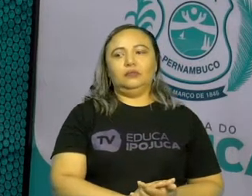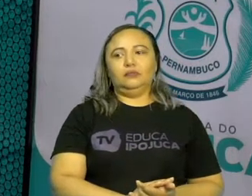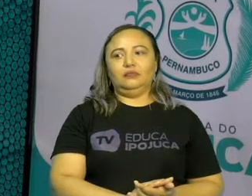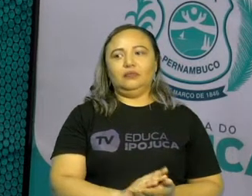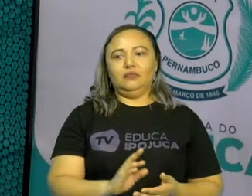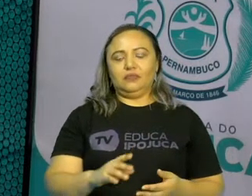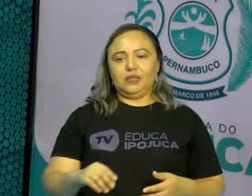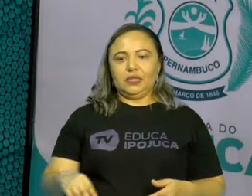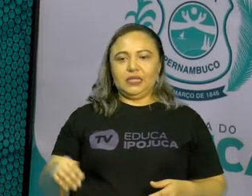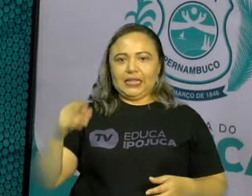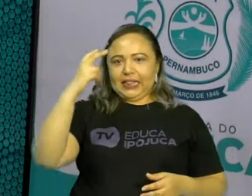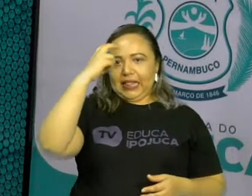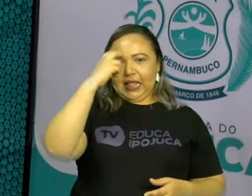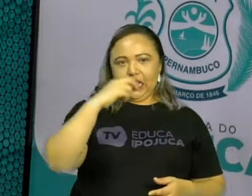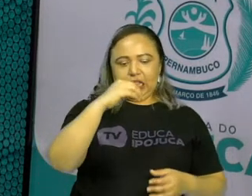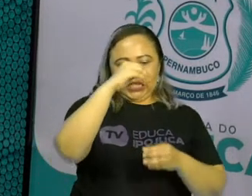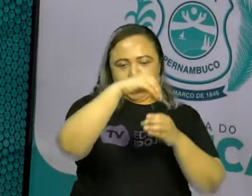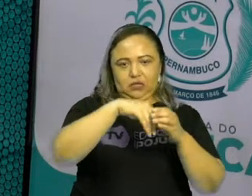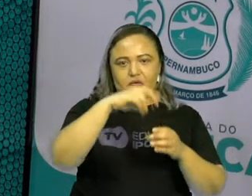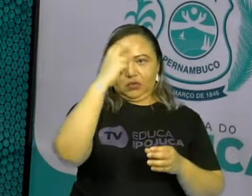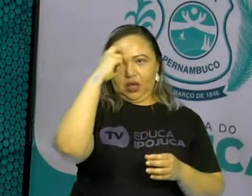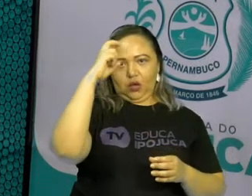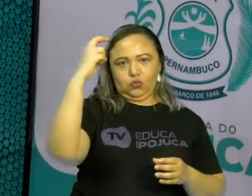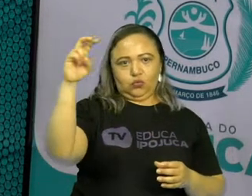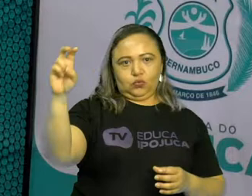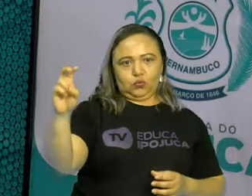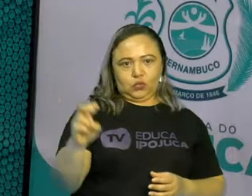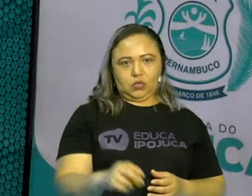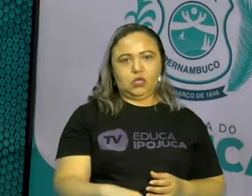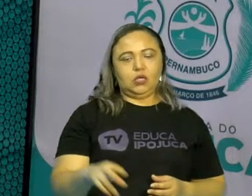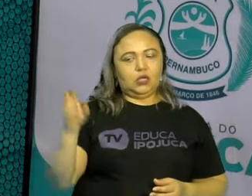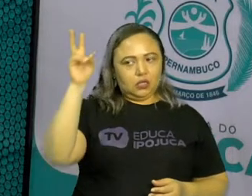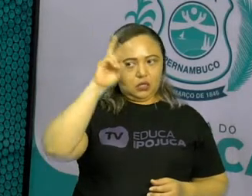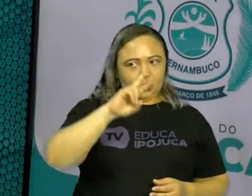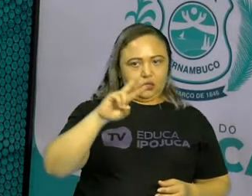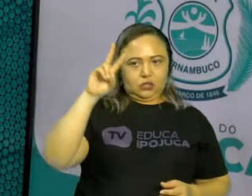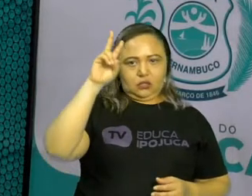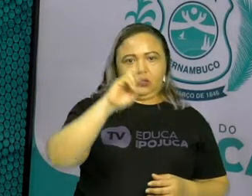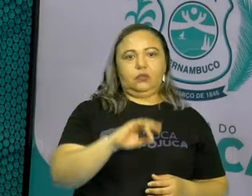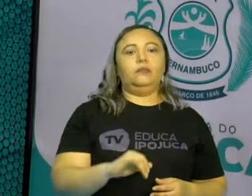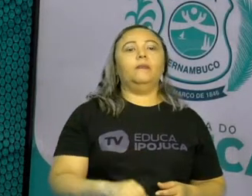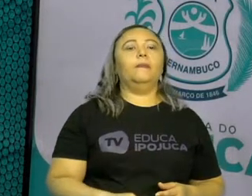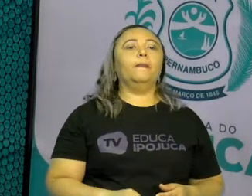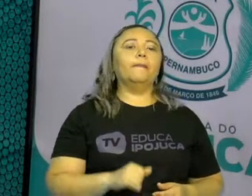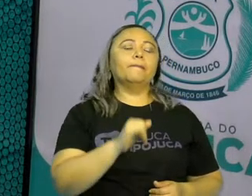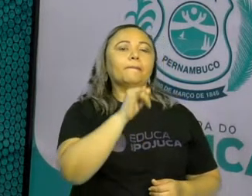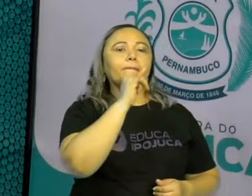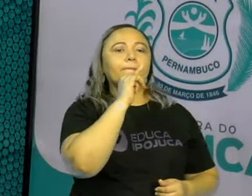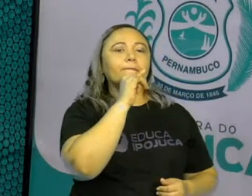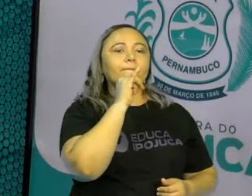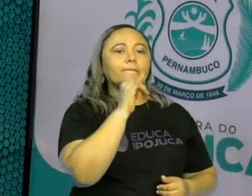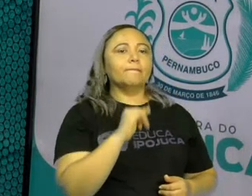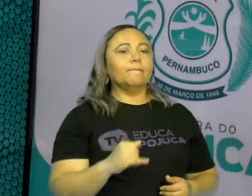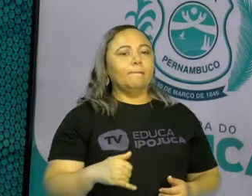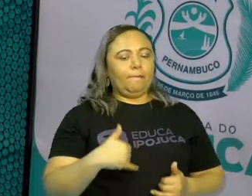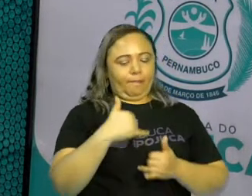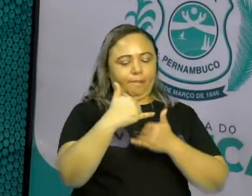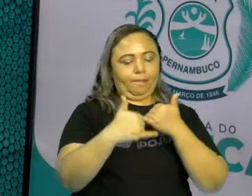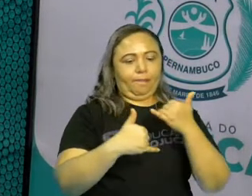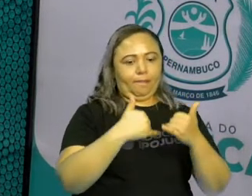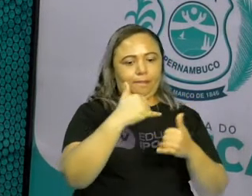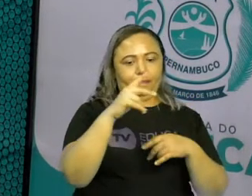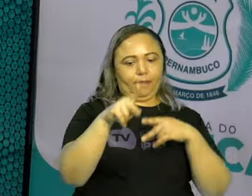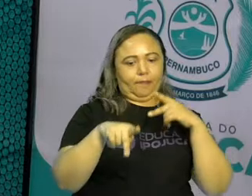na nossa cultura, na nossa história. São exemplos de brincadeiras populares